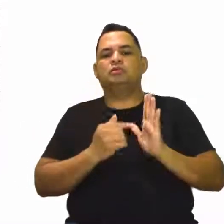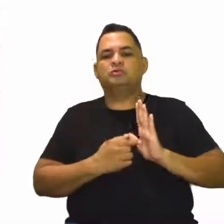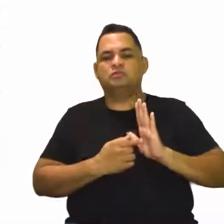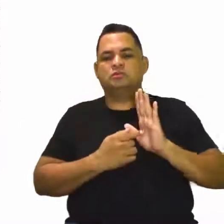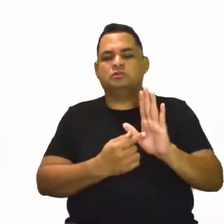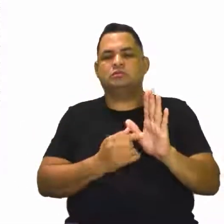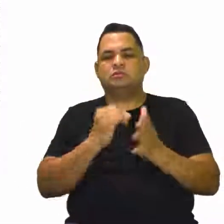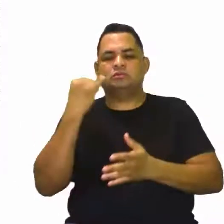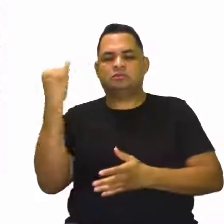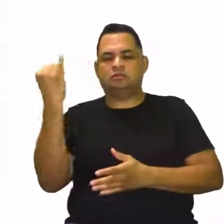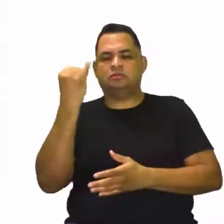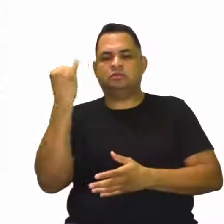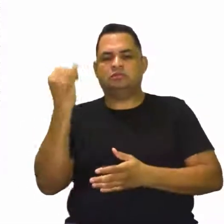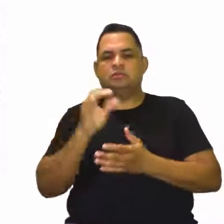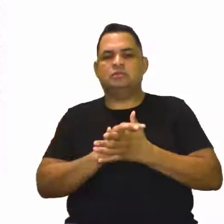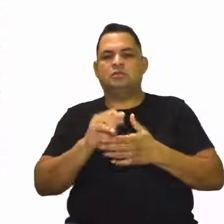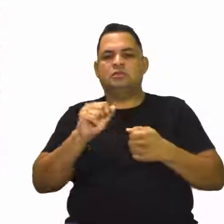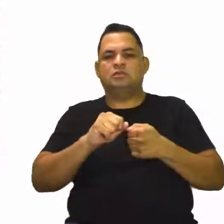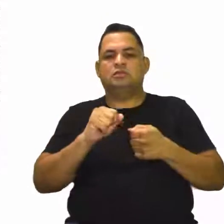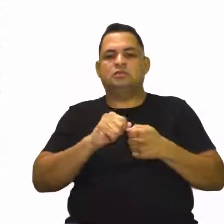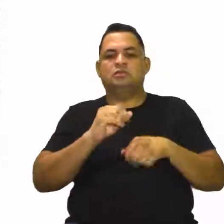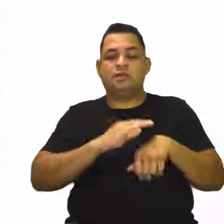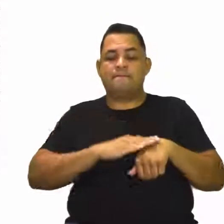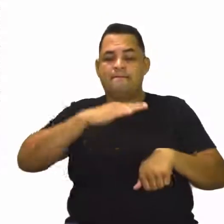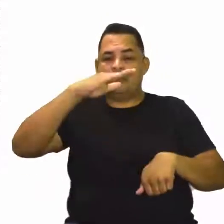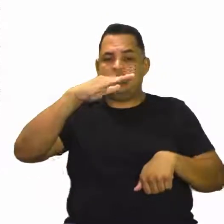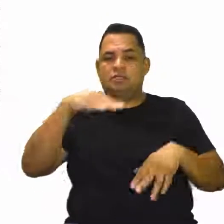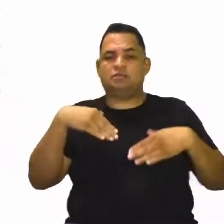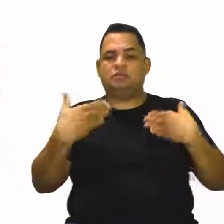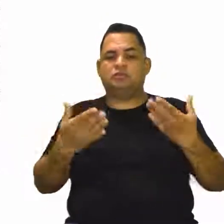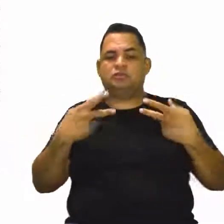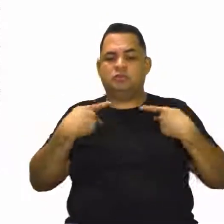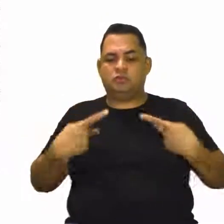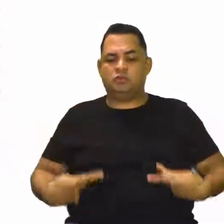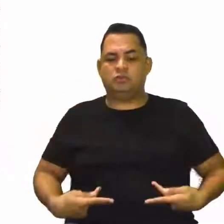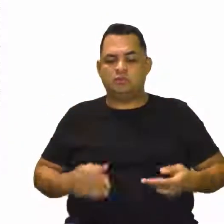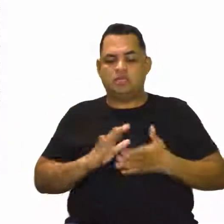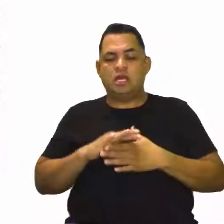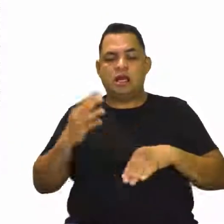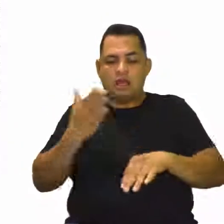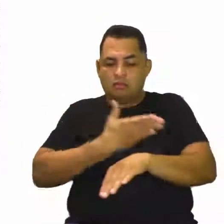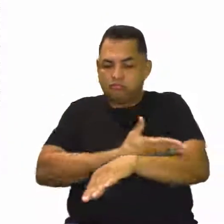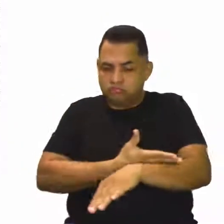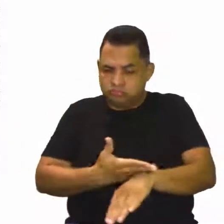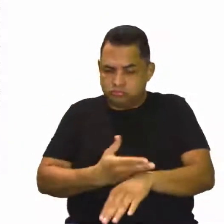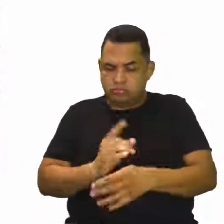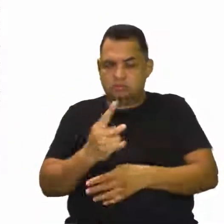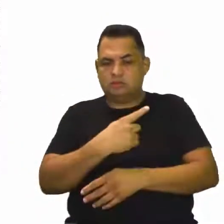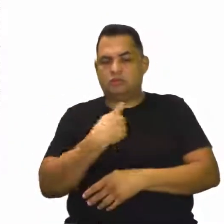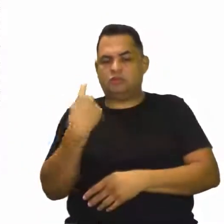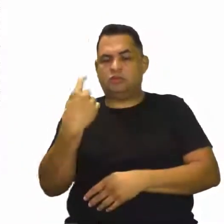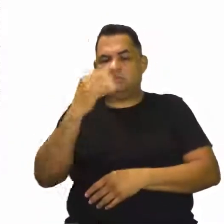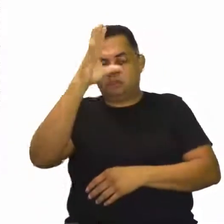aqui é a importância de você fazer o a mais. Porque o seu corpo, ele se acostuma, e a gente já aprendeu isso em outras aulas, no